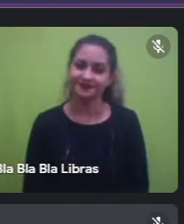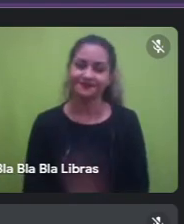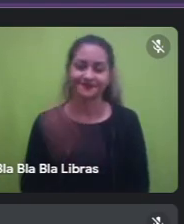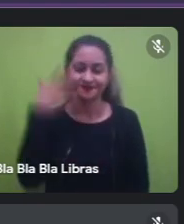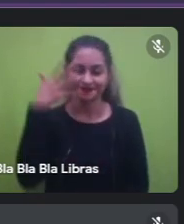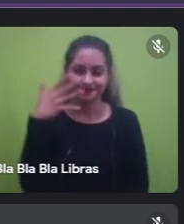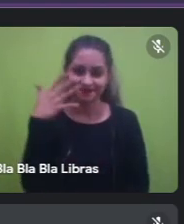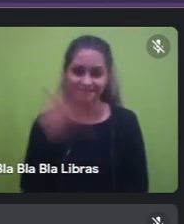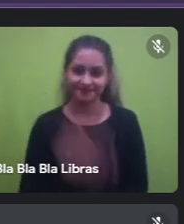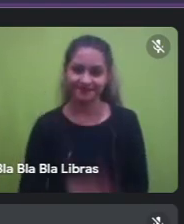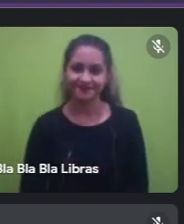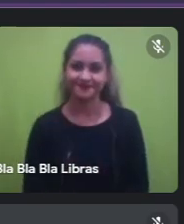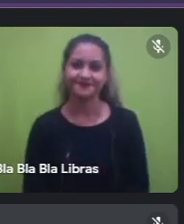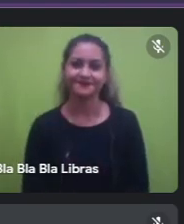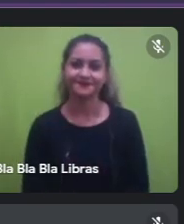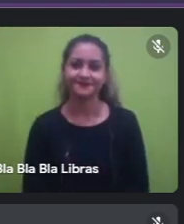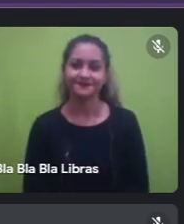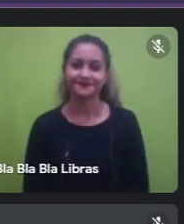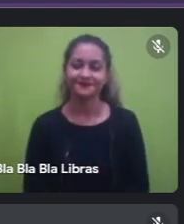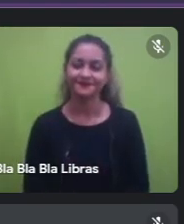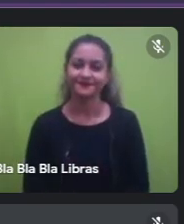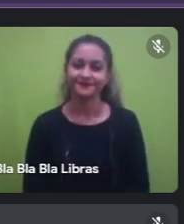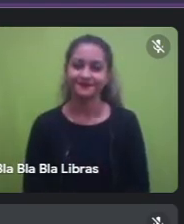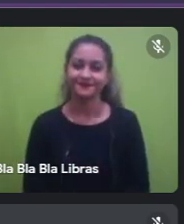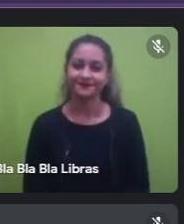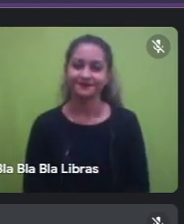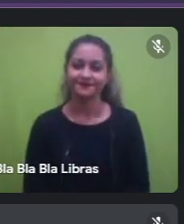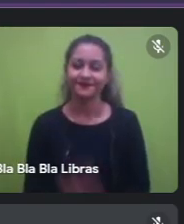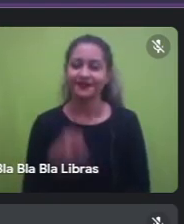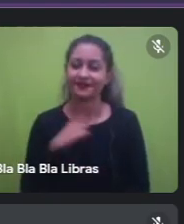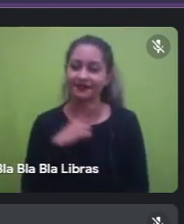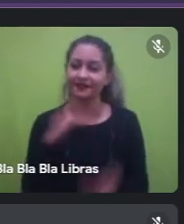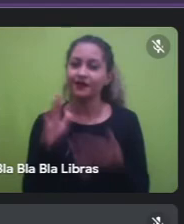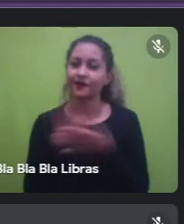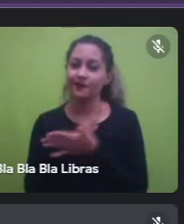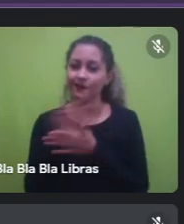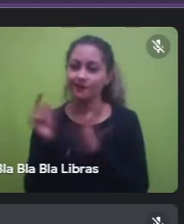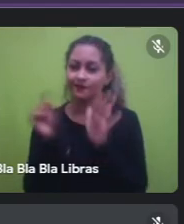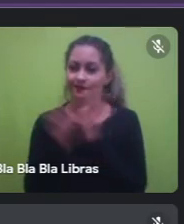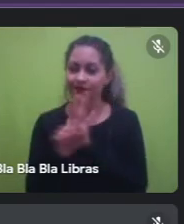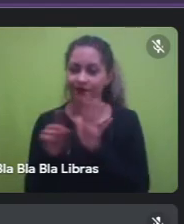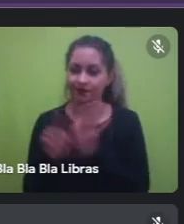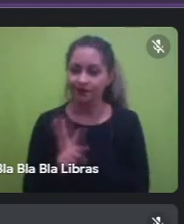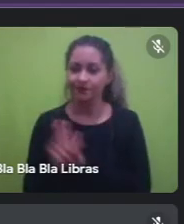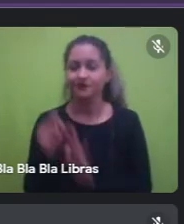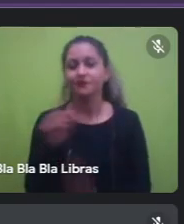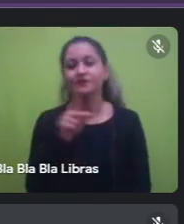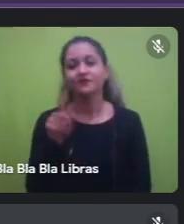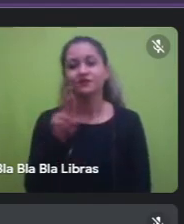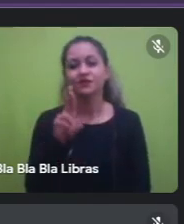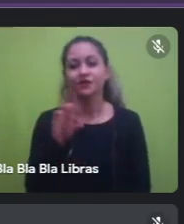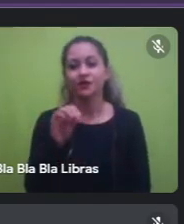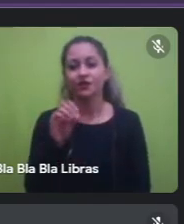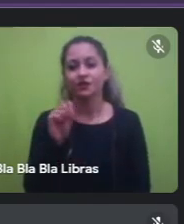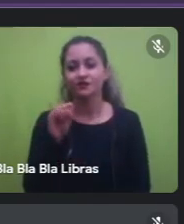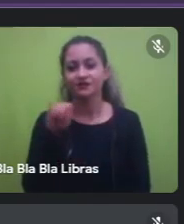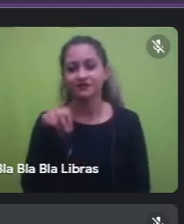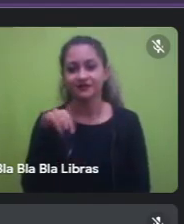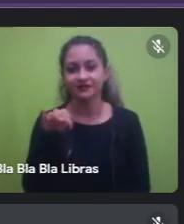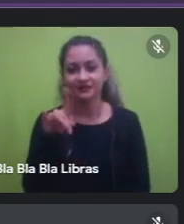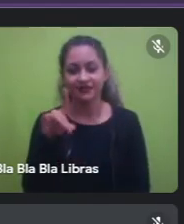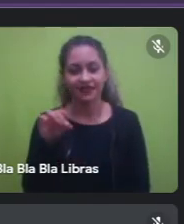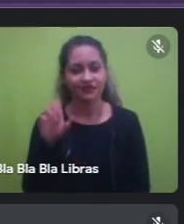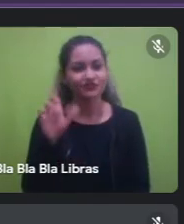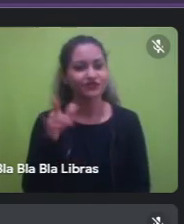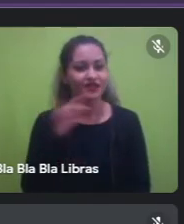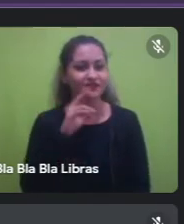palestra. Tá? E aí, temos algumas perguntas, a professora Rosineide também falou e Cláudia já